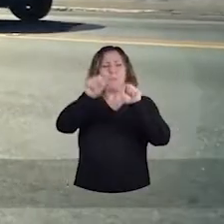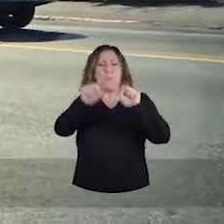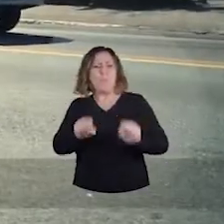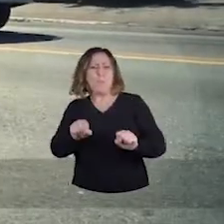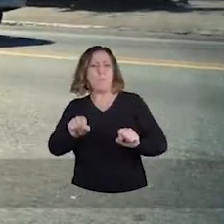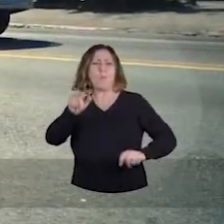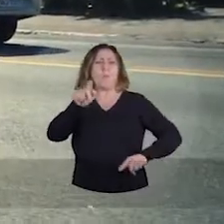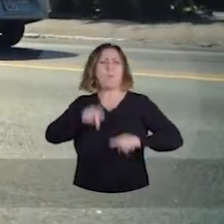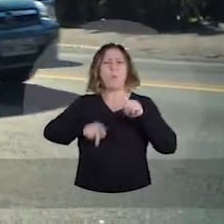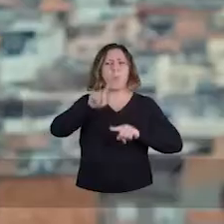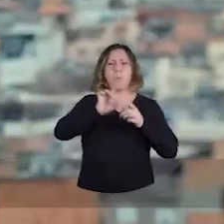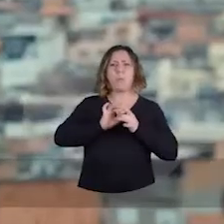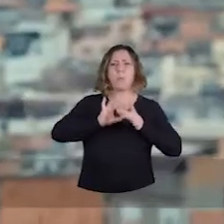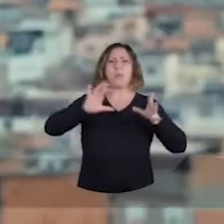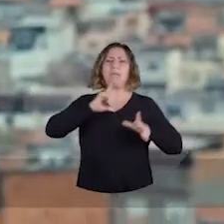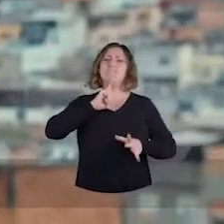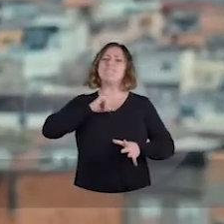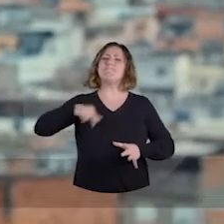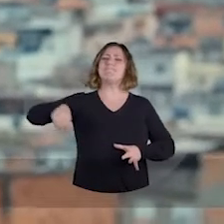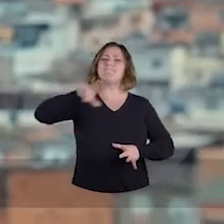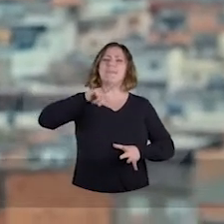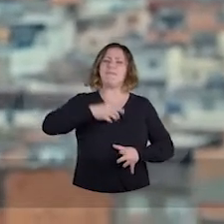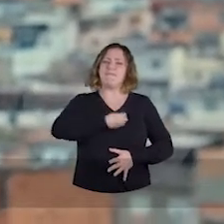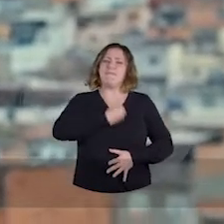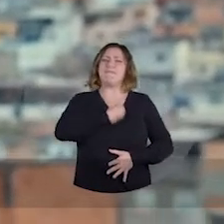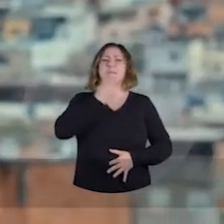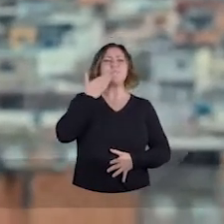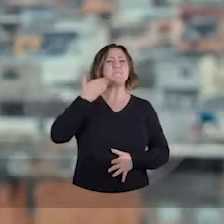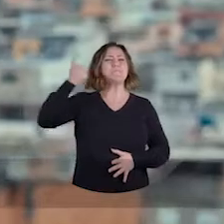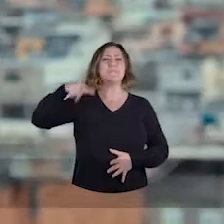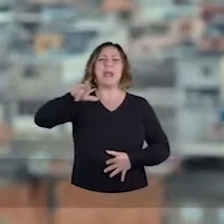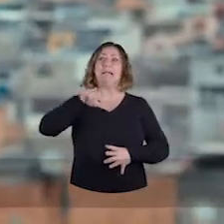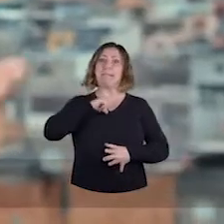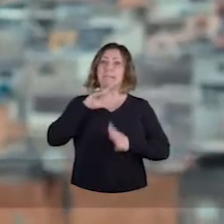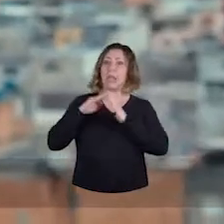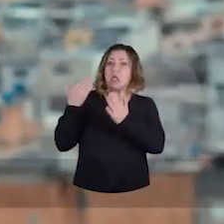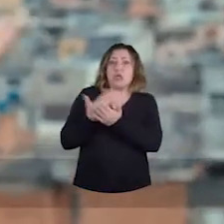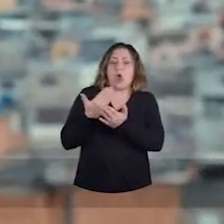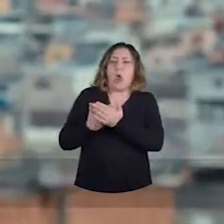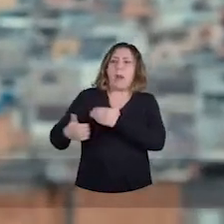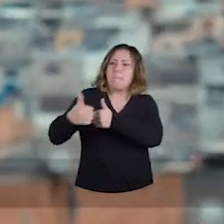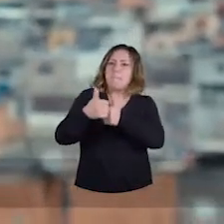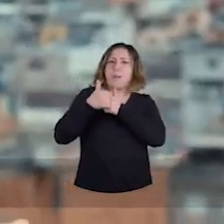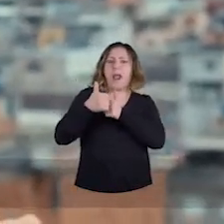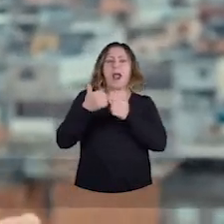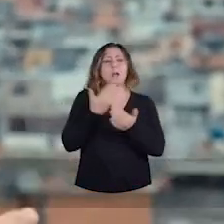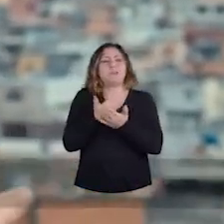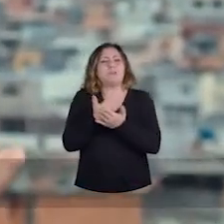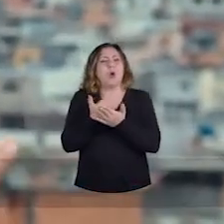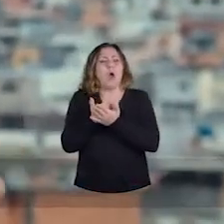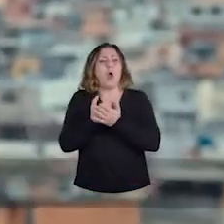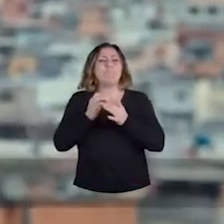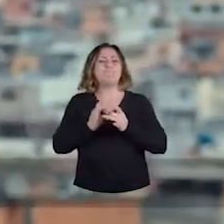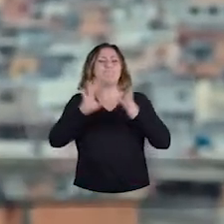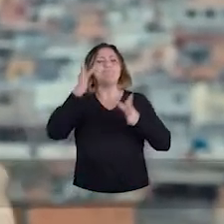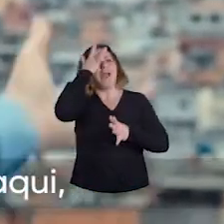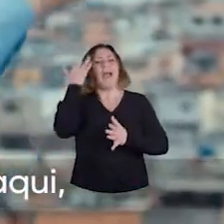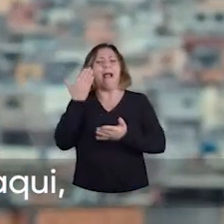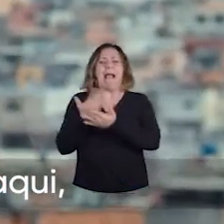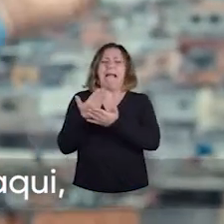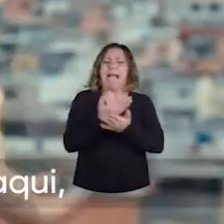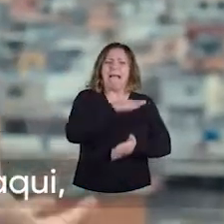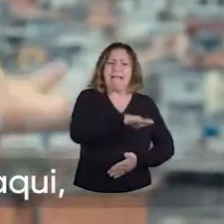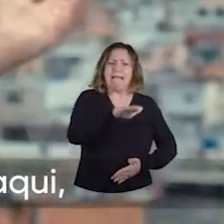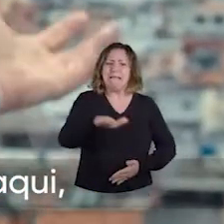melhores condições de vidas aqui você tem uma escola aqui perto e a escola pública e a escola tem as crianças têm uniforme